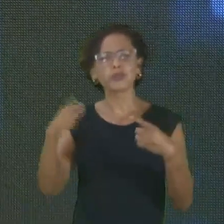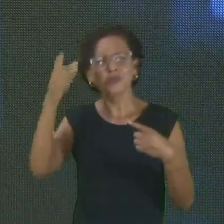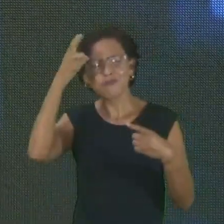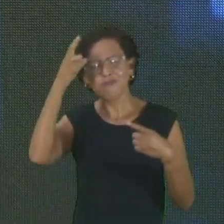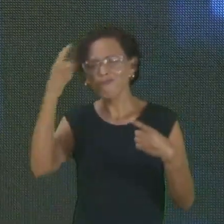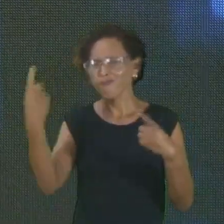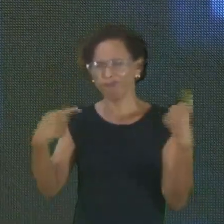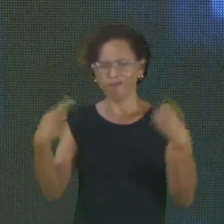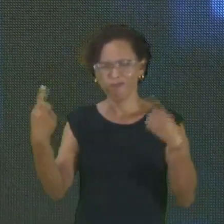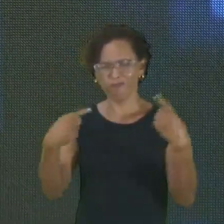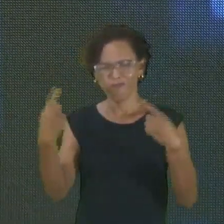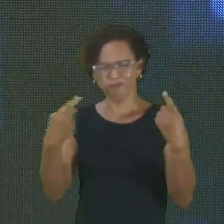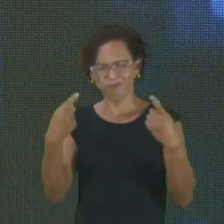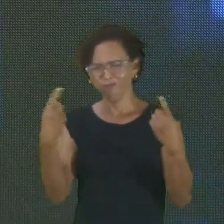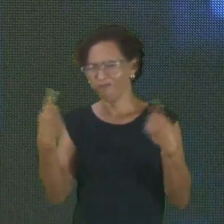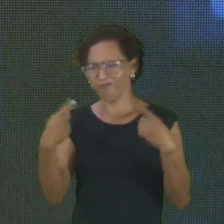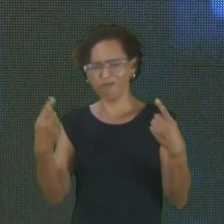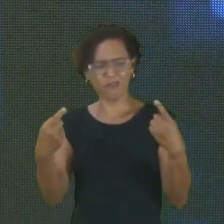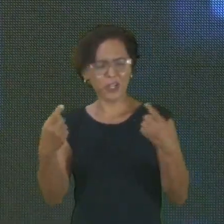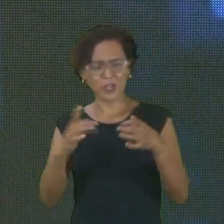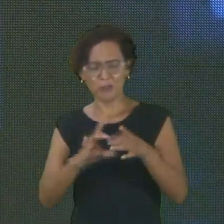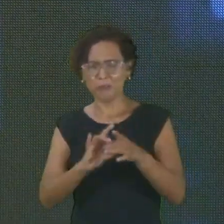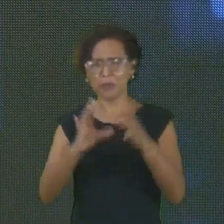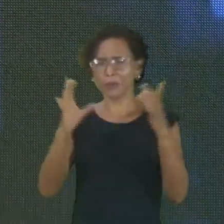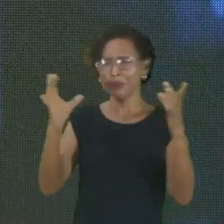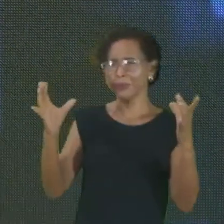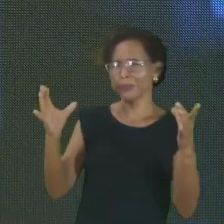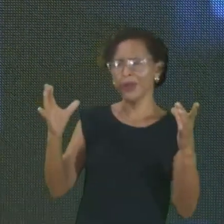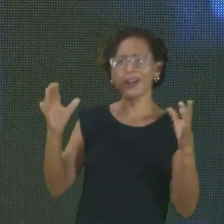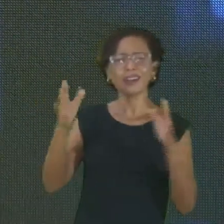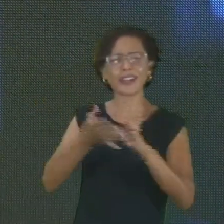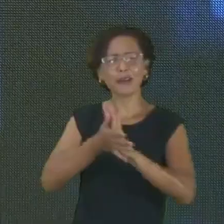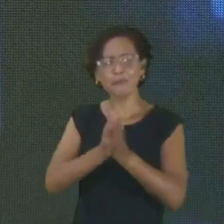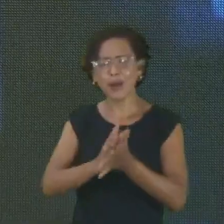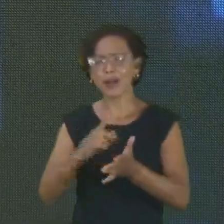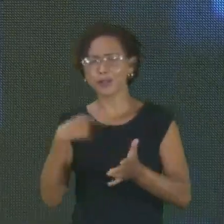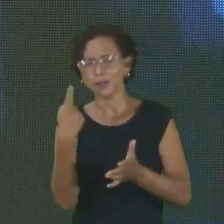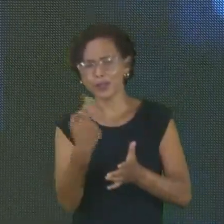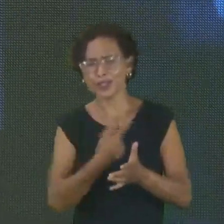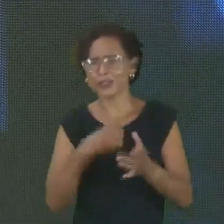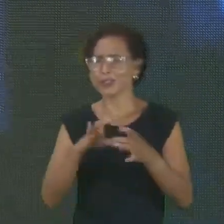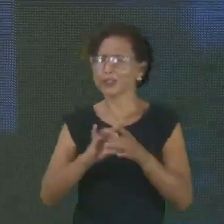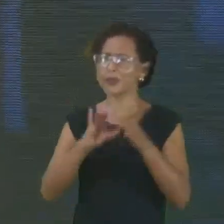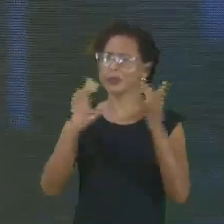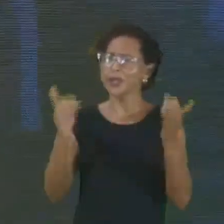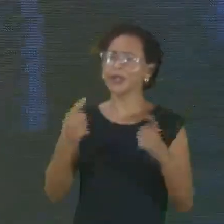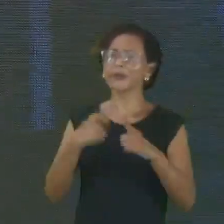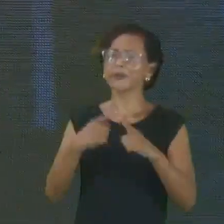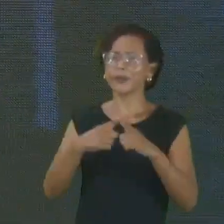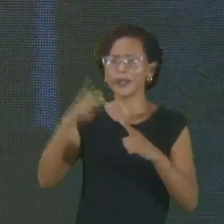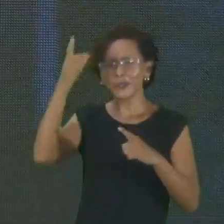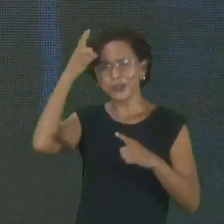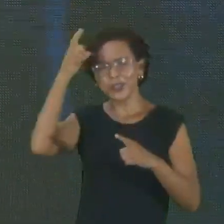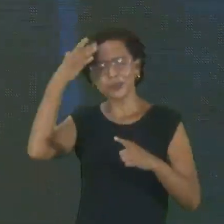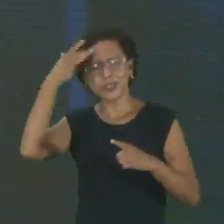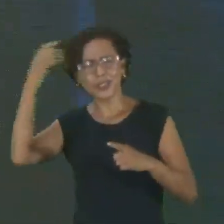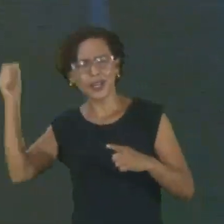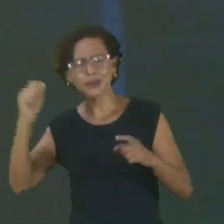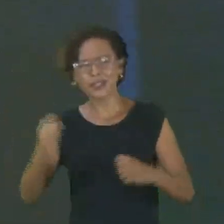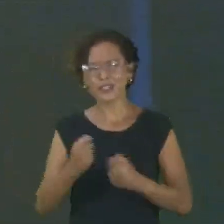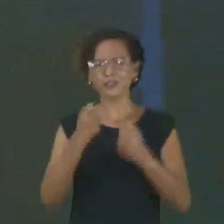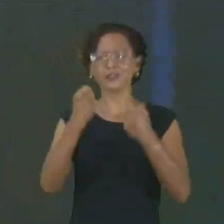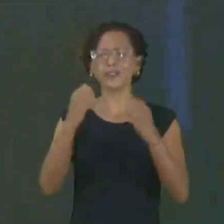É minar a nossa unidade, a nossa comunhão. Porque ele sabe que a força da igreja,